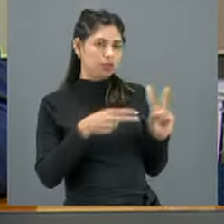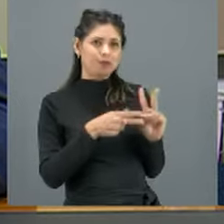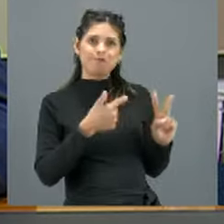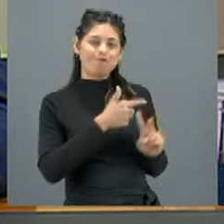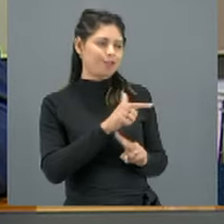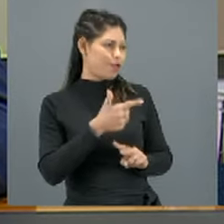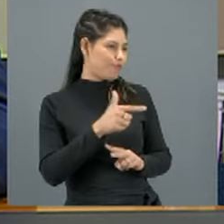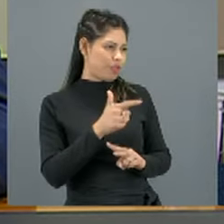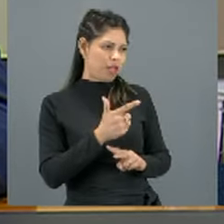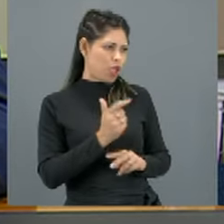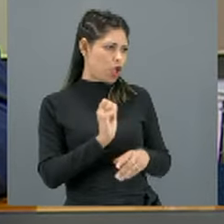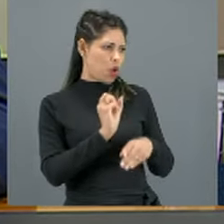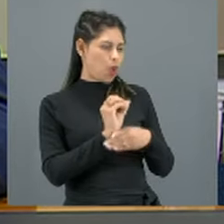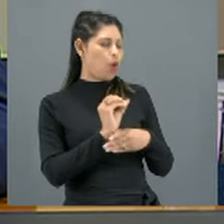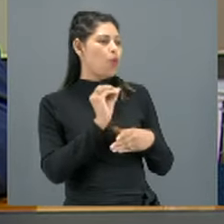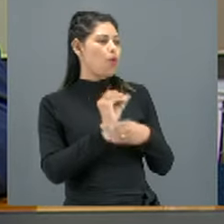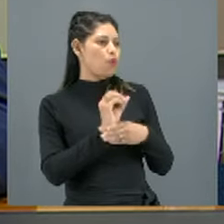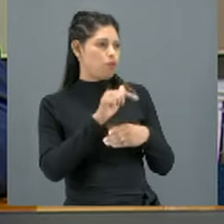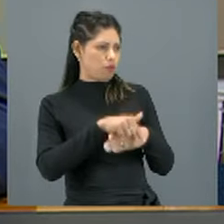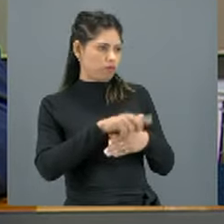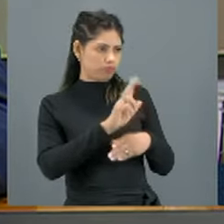ONGs.